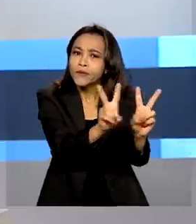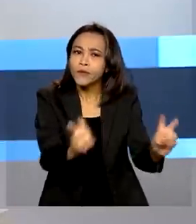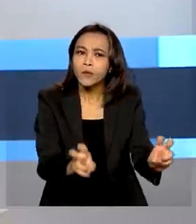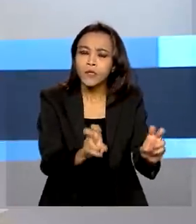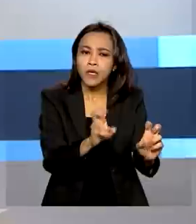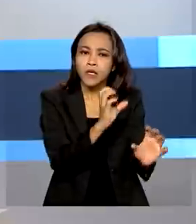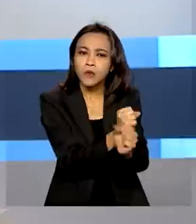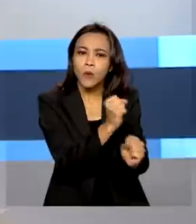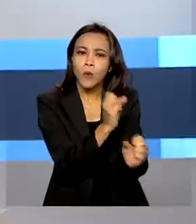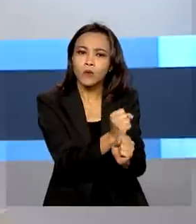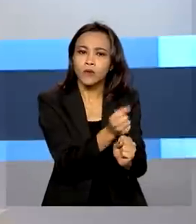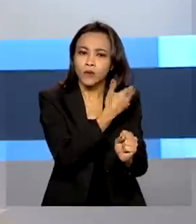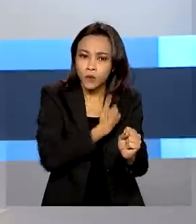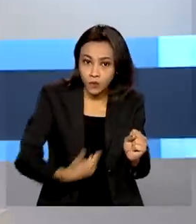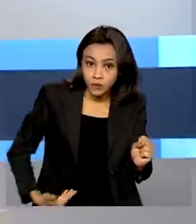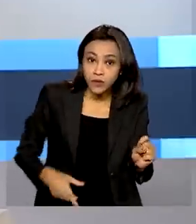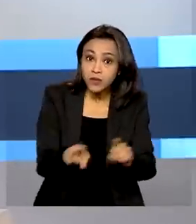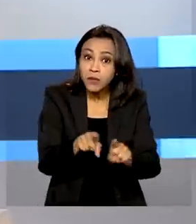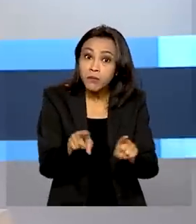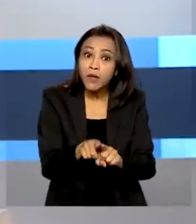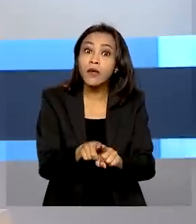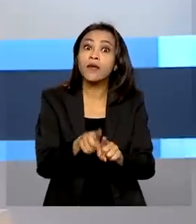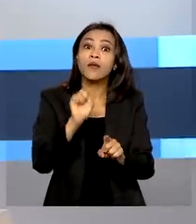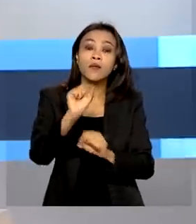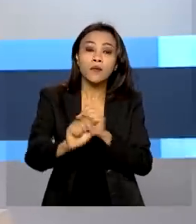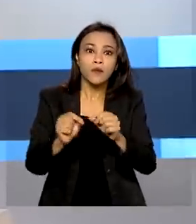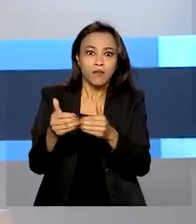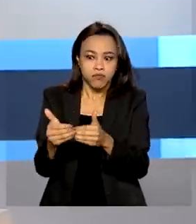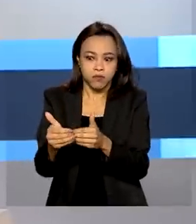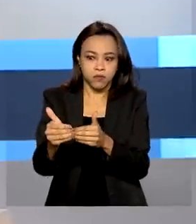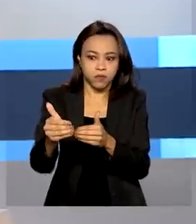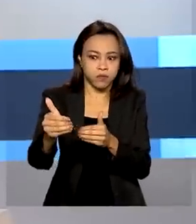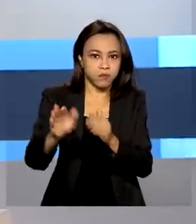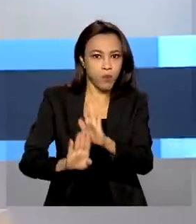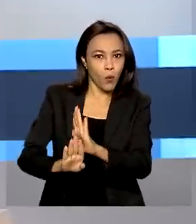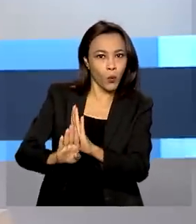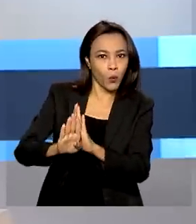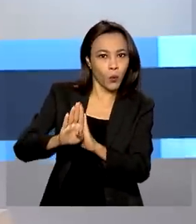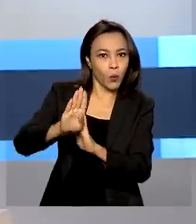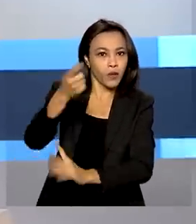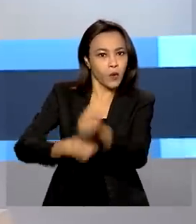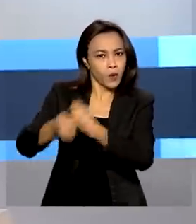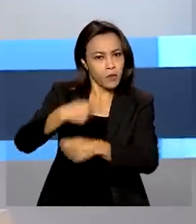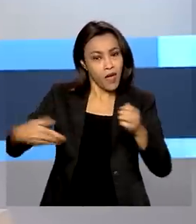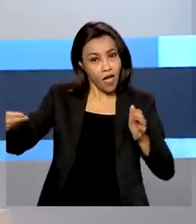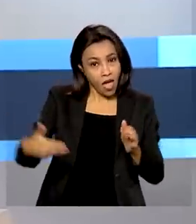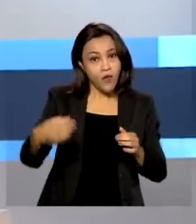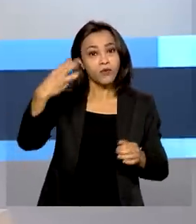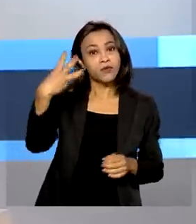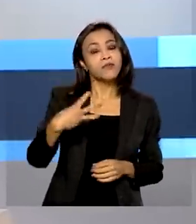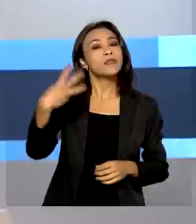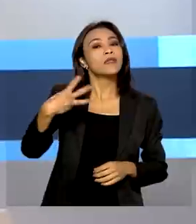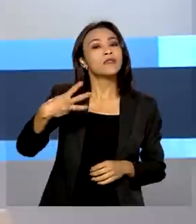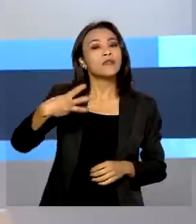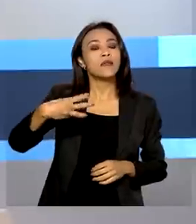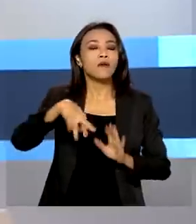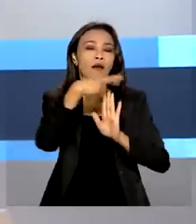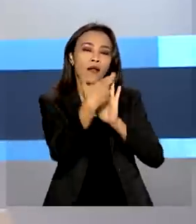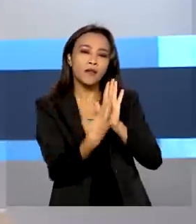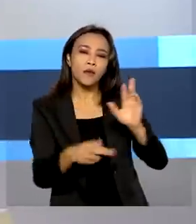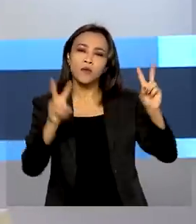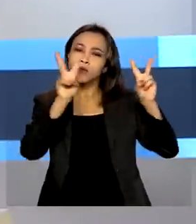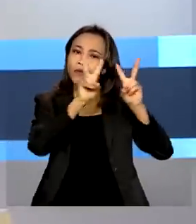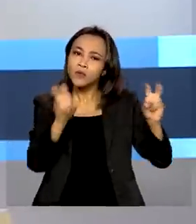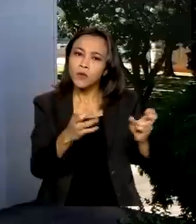ano, além de um maior crescimento da economia. As projeções fazem parte do terceiro relatório bimestral de receitas e